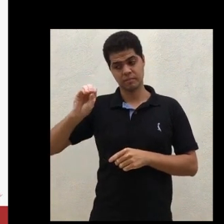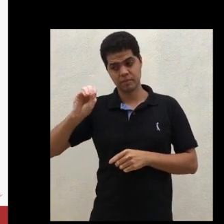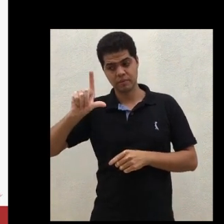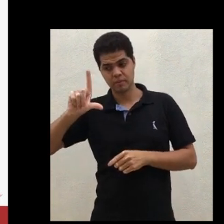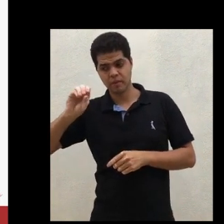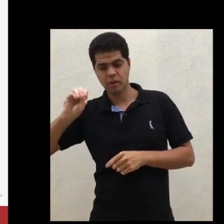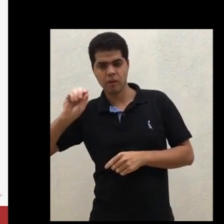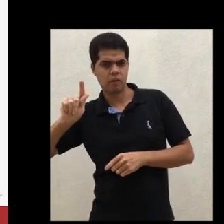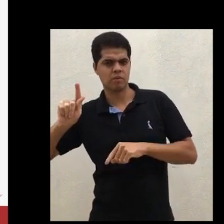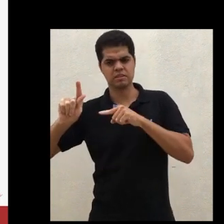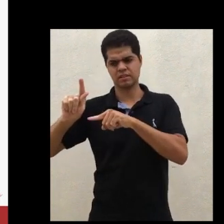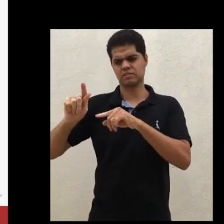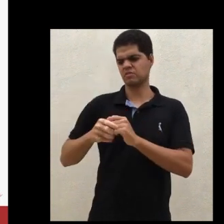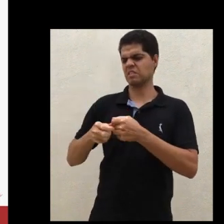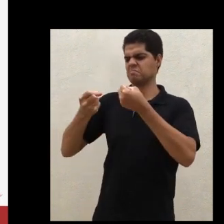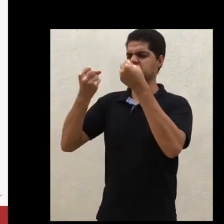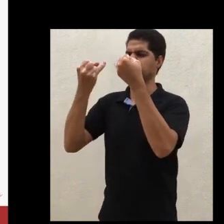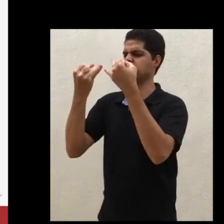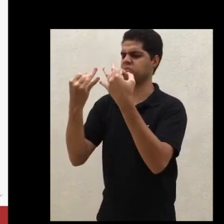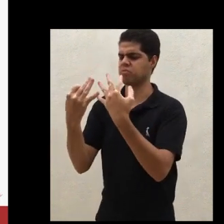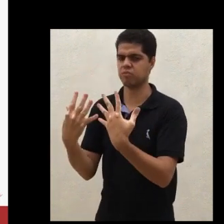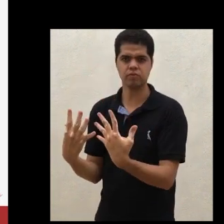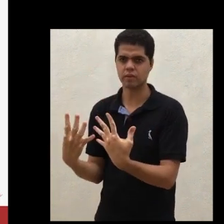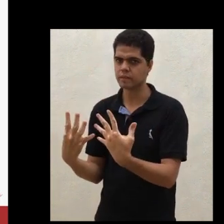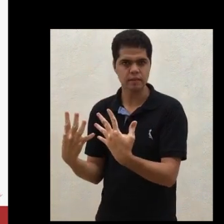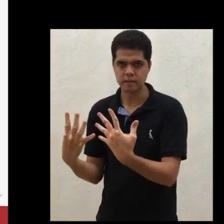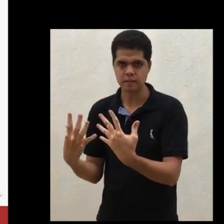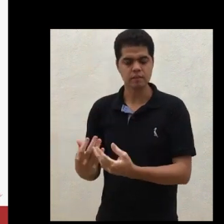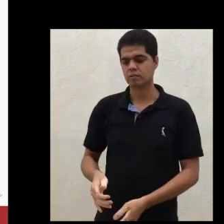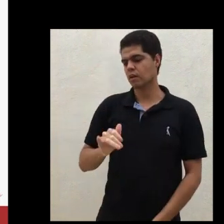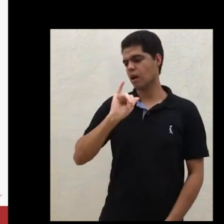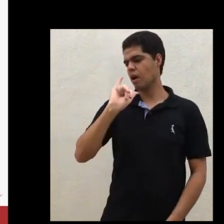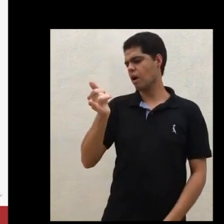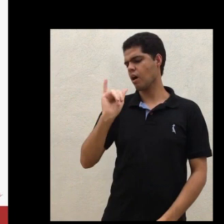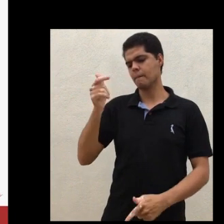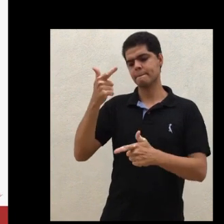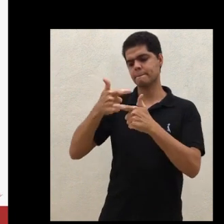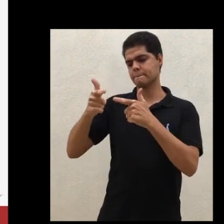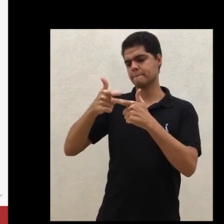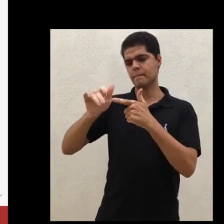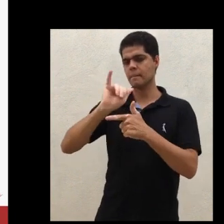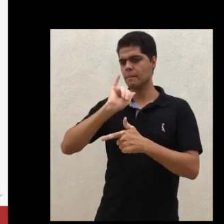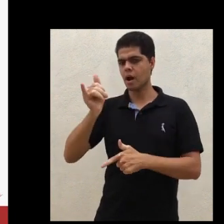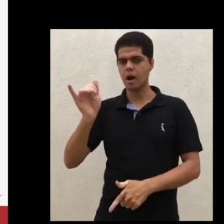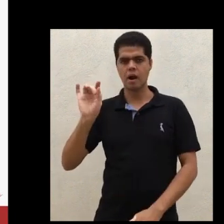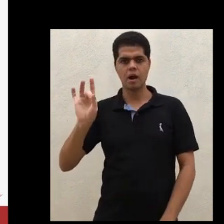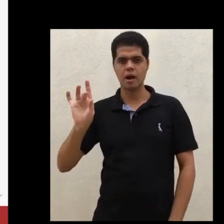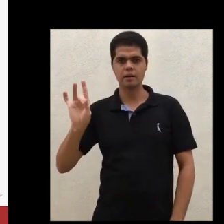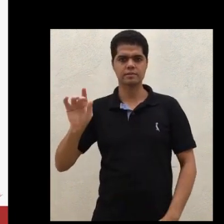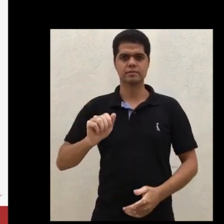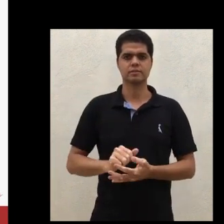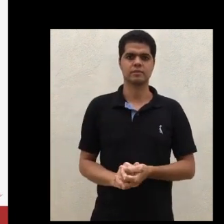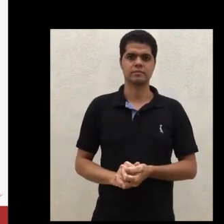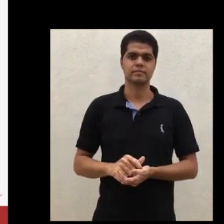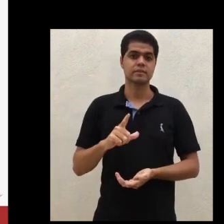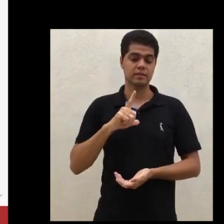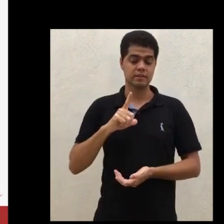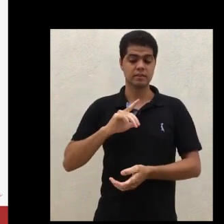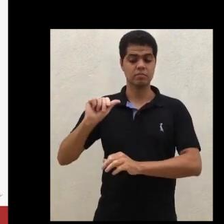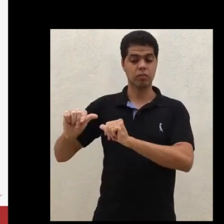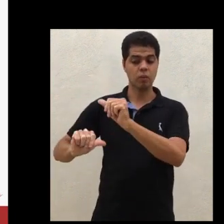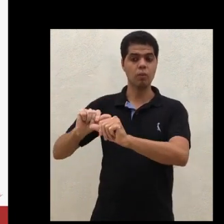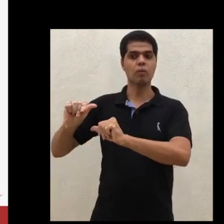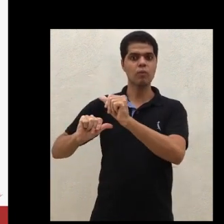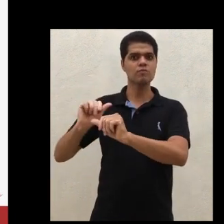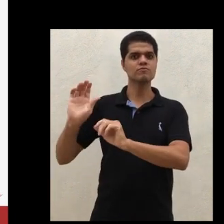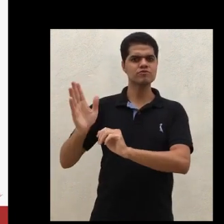falar para ele como fazer. É ele que vai te dar a resposta. Você tem que falar para ele qual que é o seu problema. Tá? E o seu programa